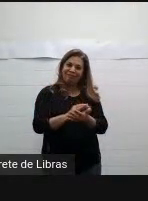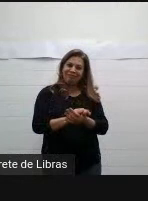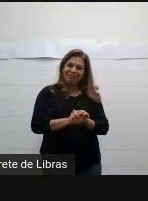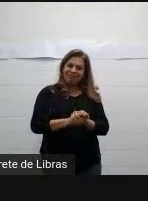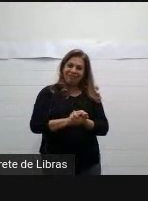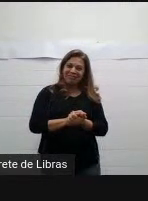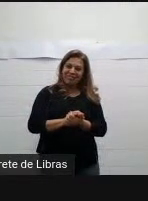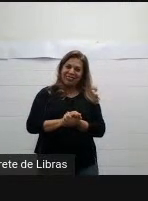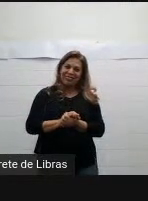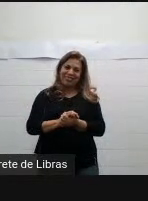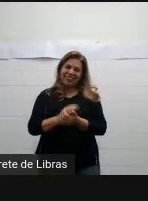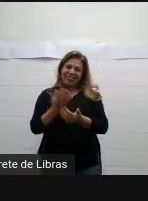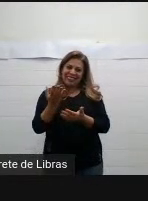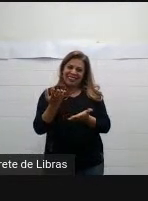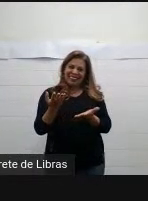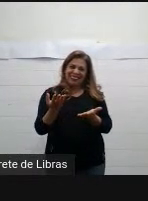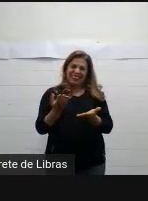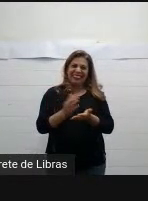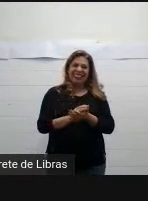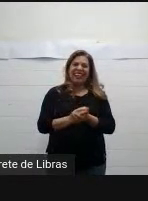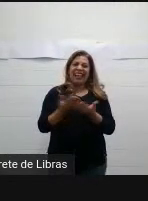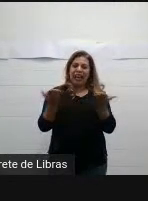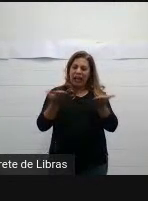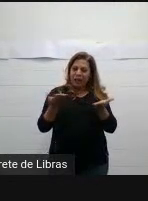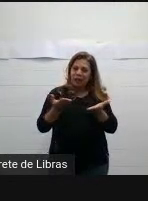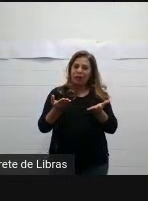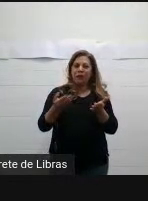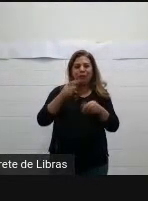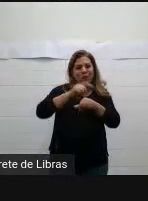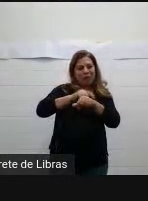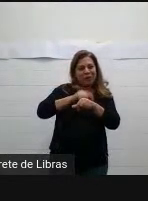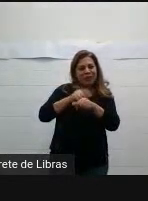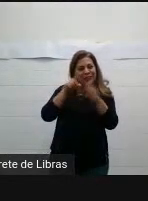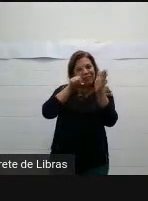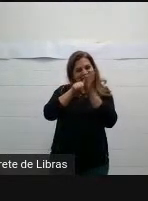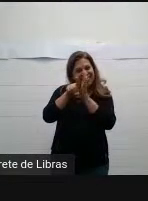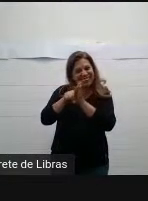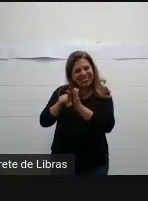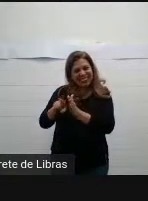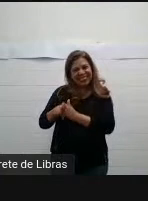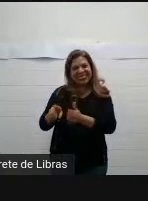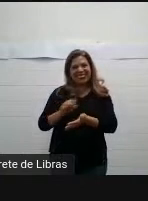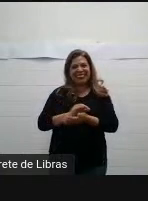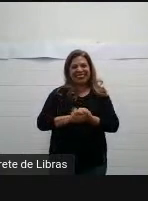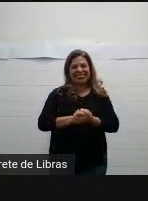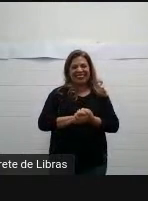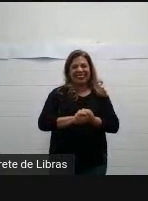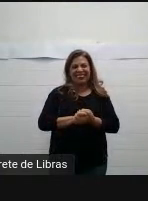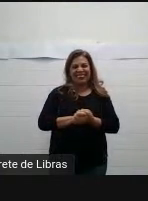estamos à disposição aí agora para os questionamentos. É isso, gente.